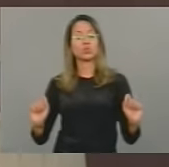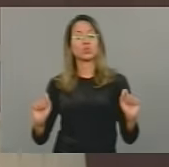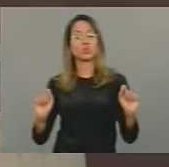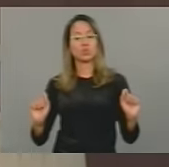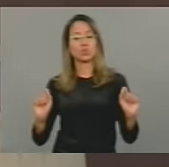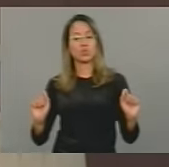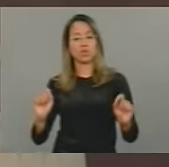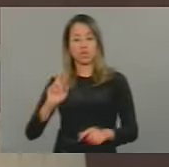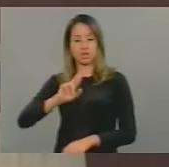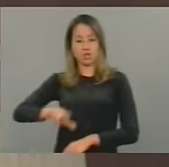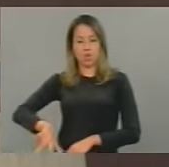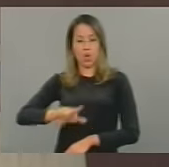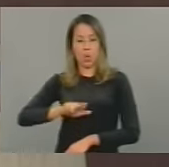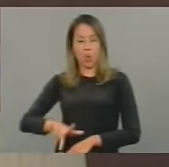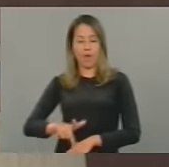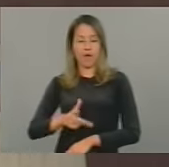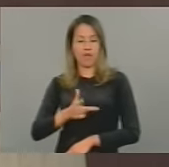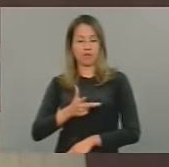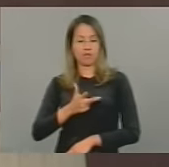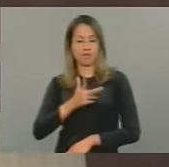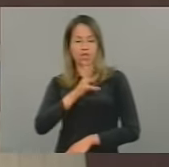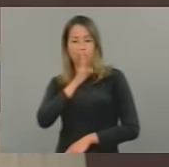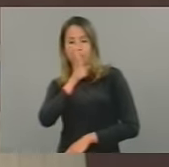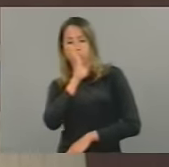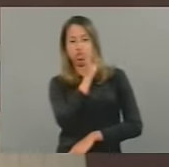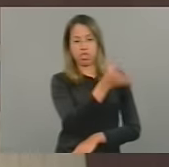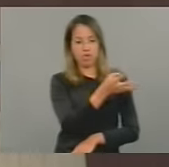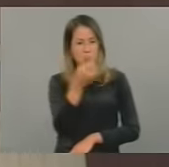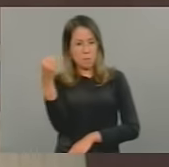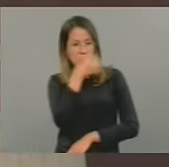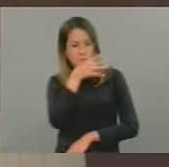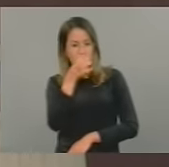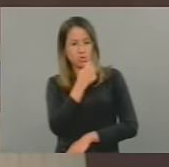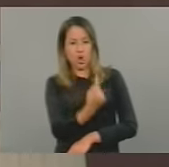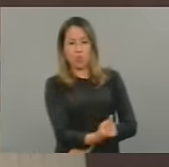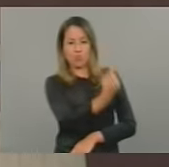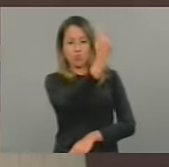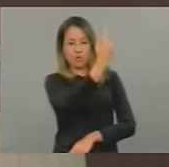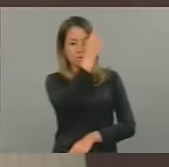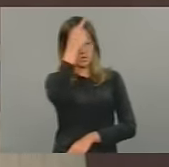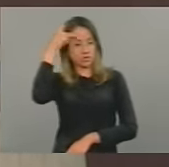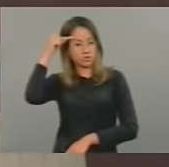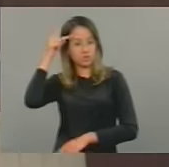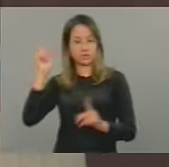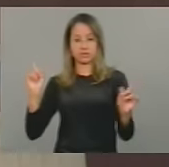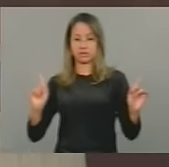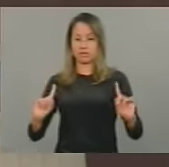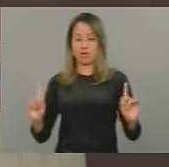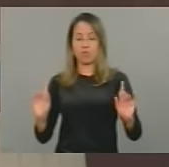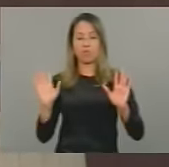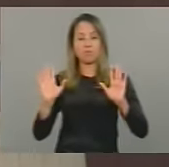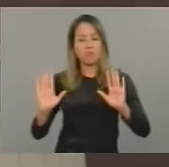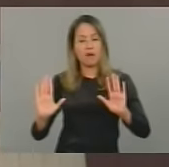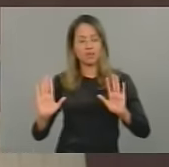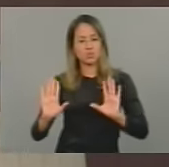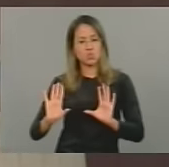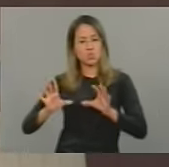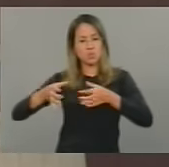não de um ataque a uma pessoa, mas a um movimento social que, corajosamente, nos últimos 25